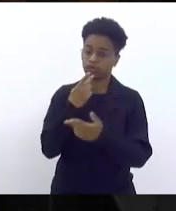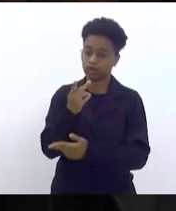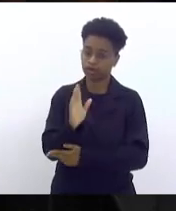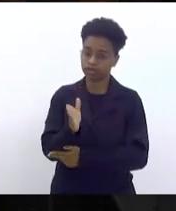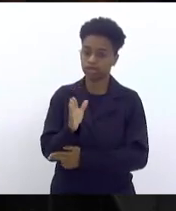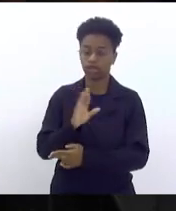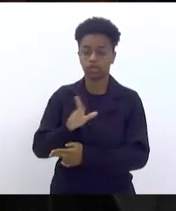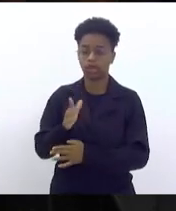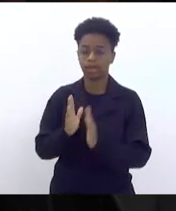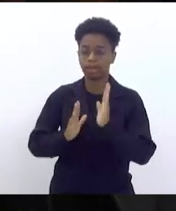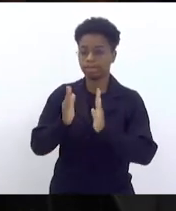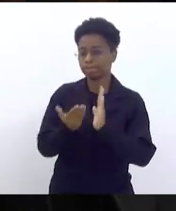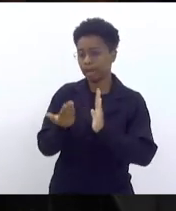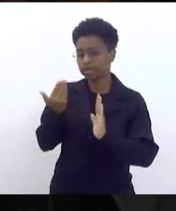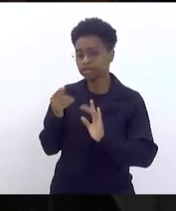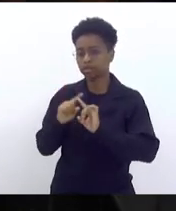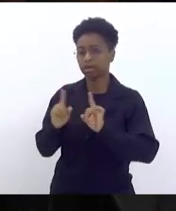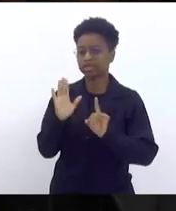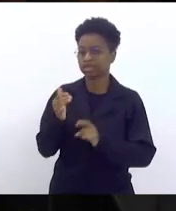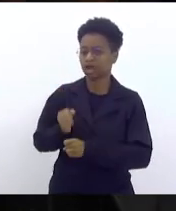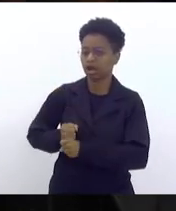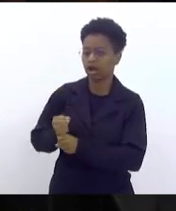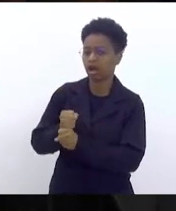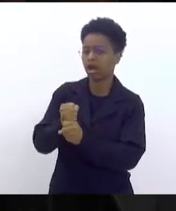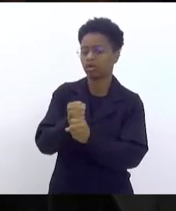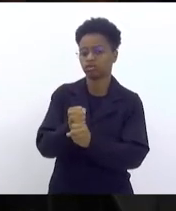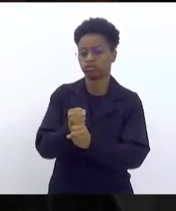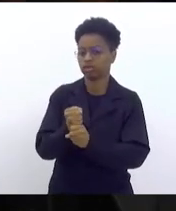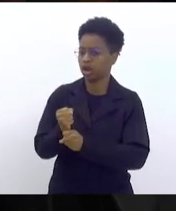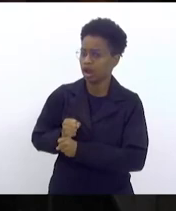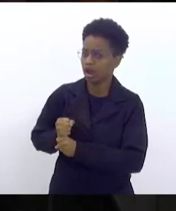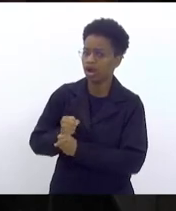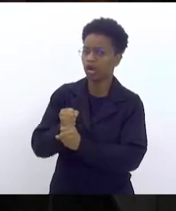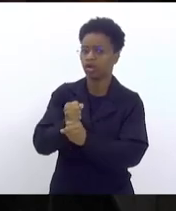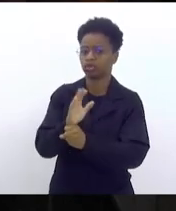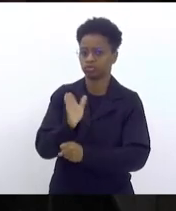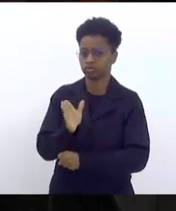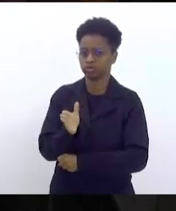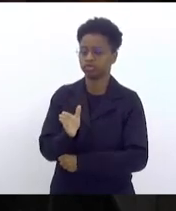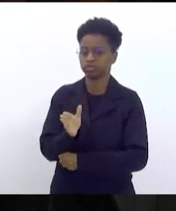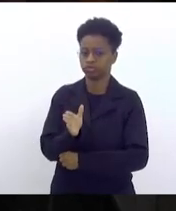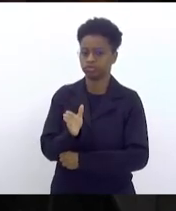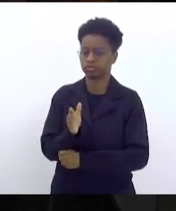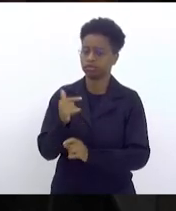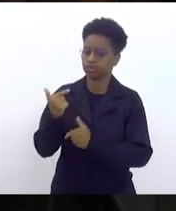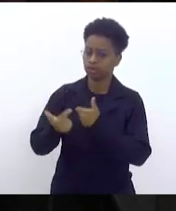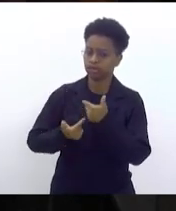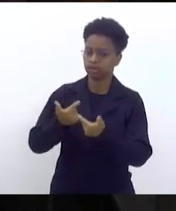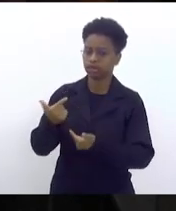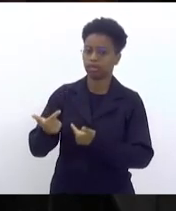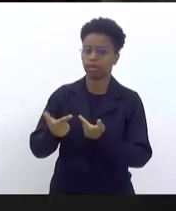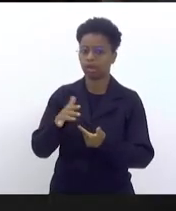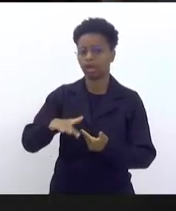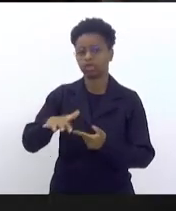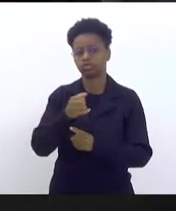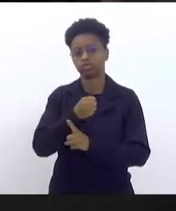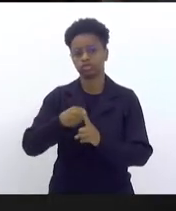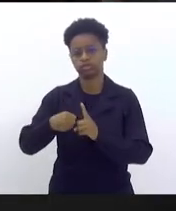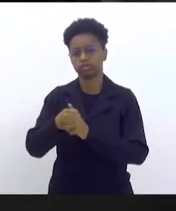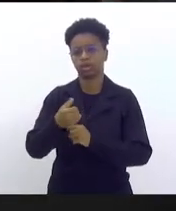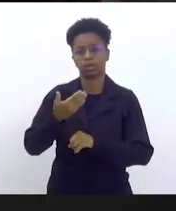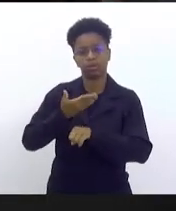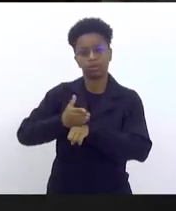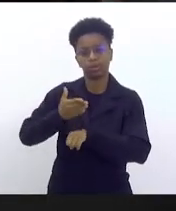no manda to passado mas já tenha anos né anos aqui trabalhando no social na prática